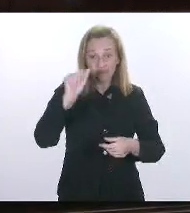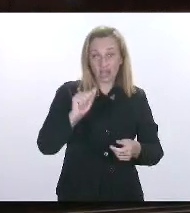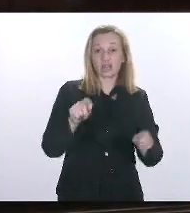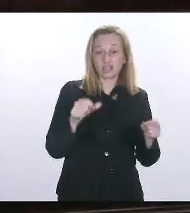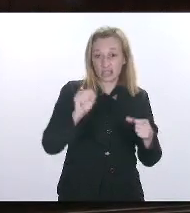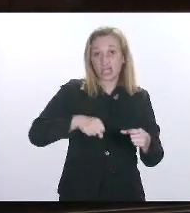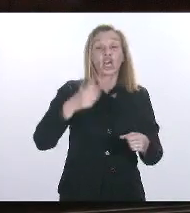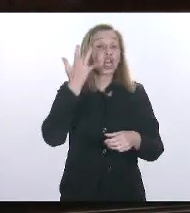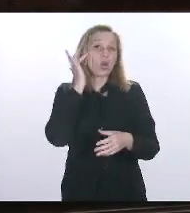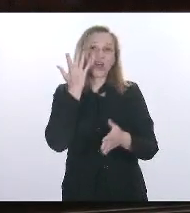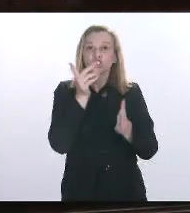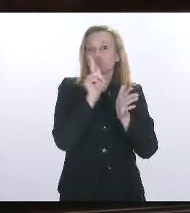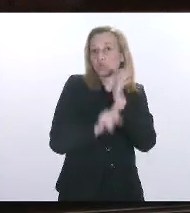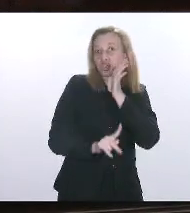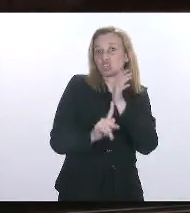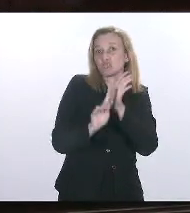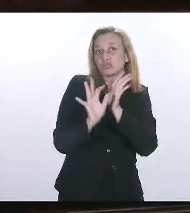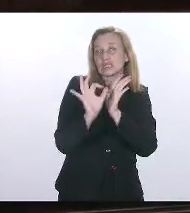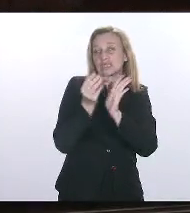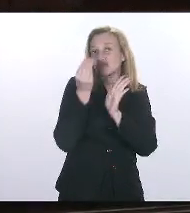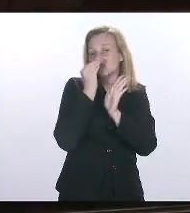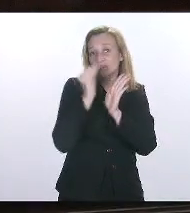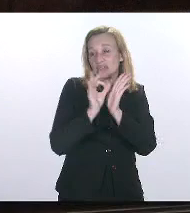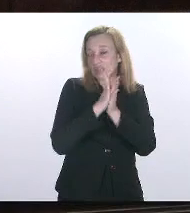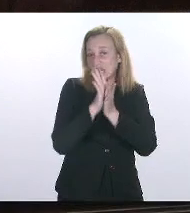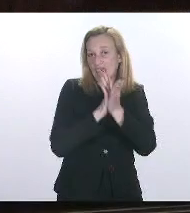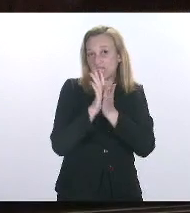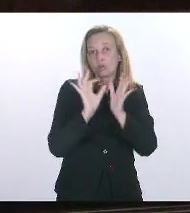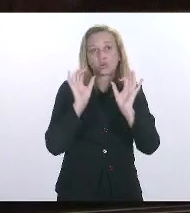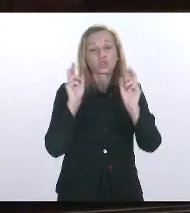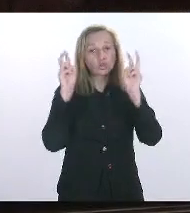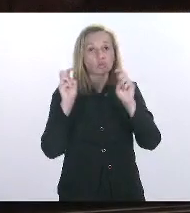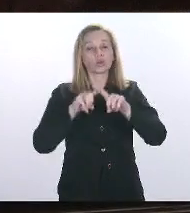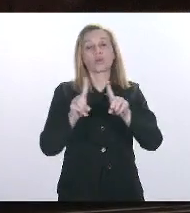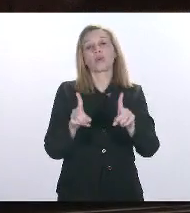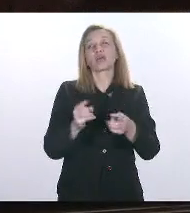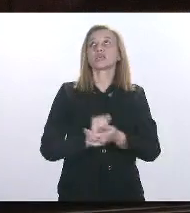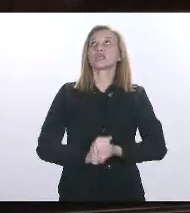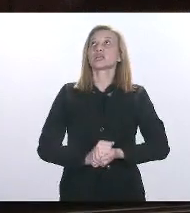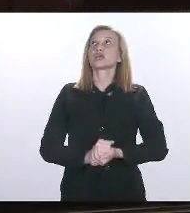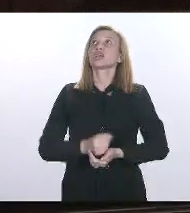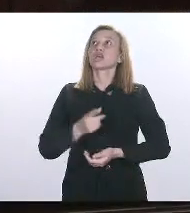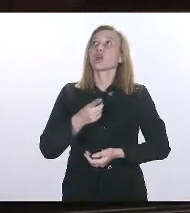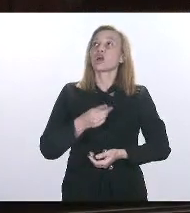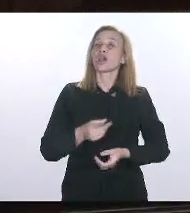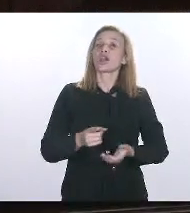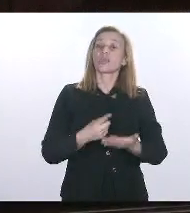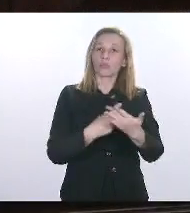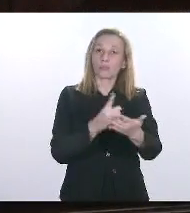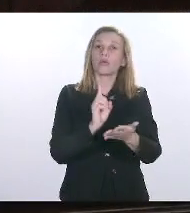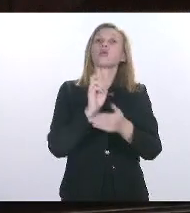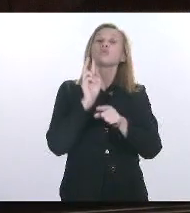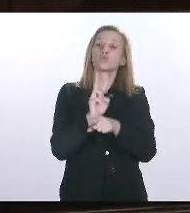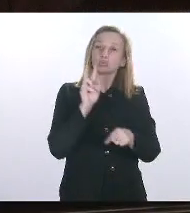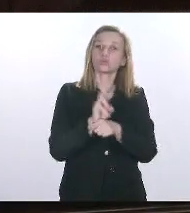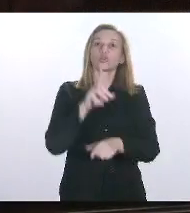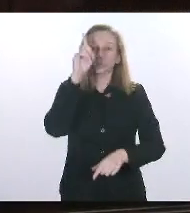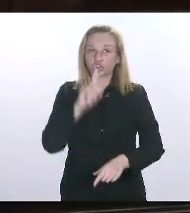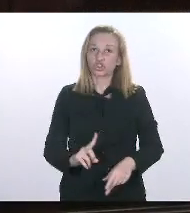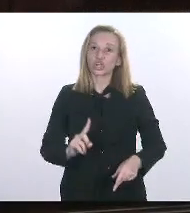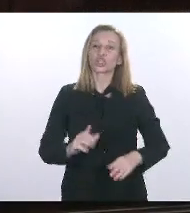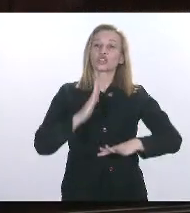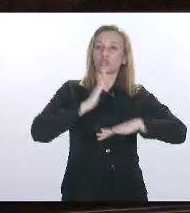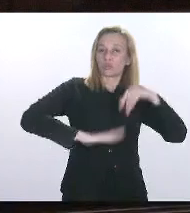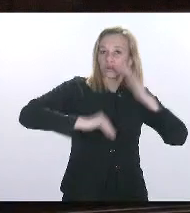não tem nada de mais com relação a isso, tá? Mas é isso, resguardando o direito e interesse do profissional de educação